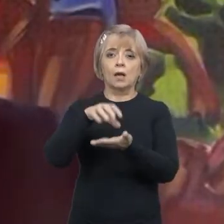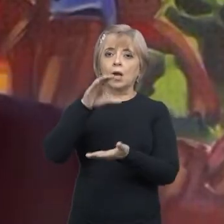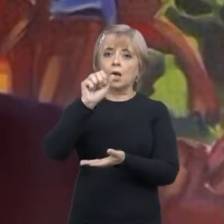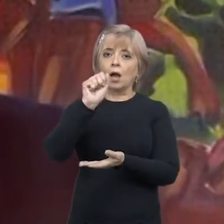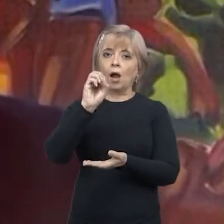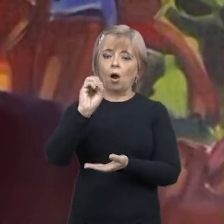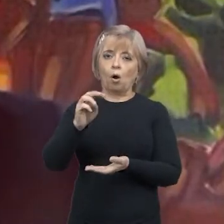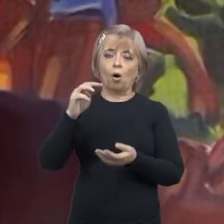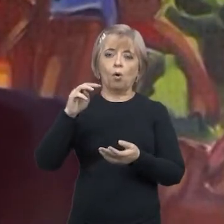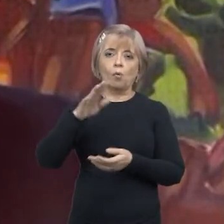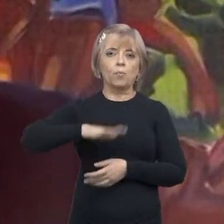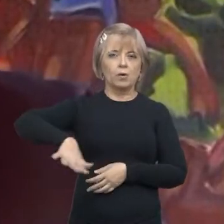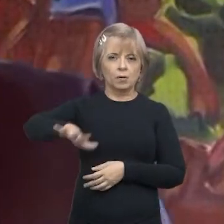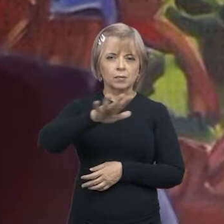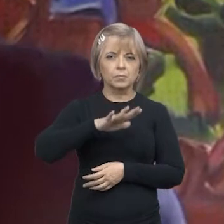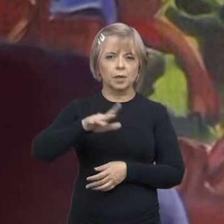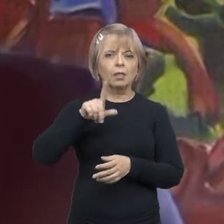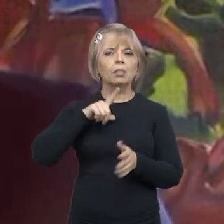Ambiente tem como